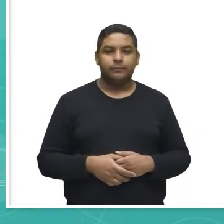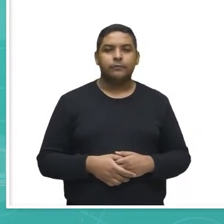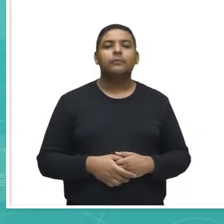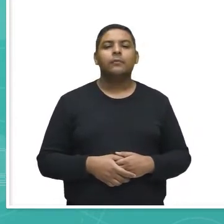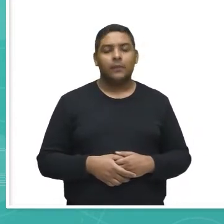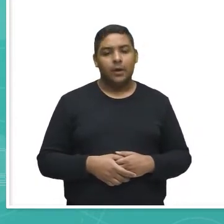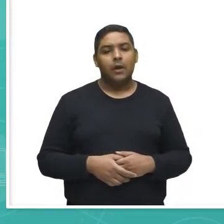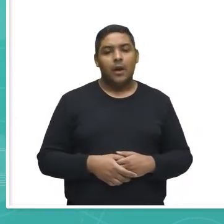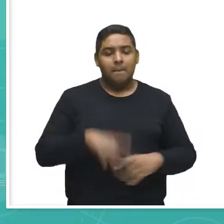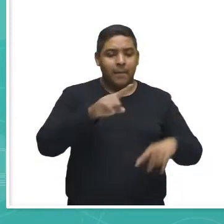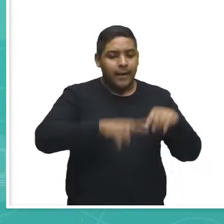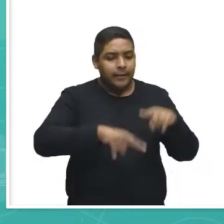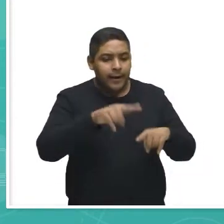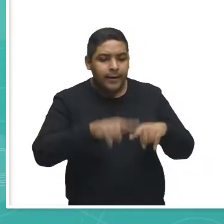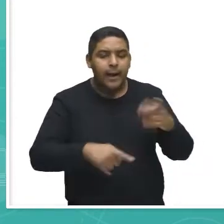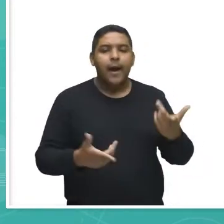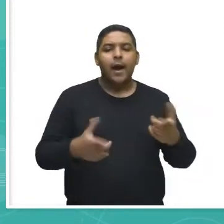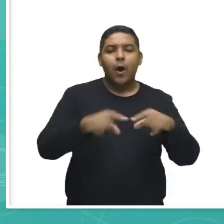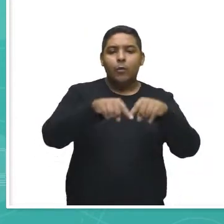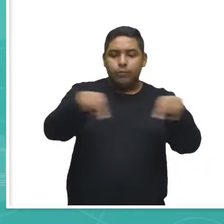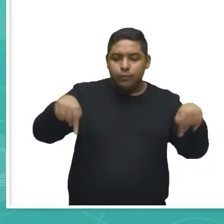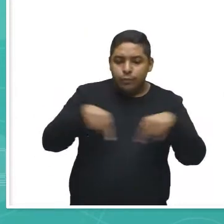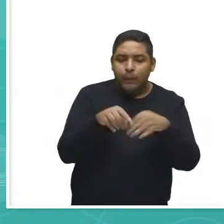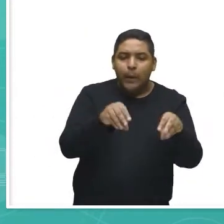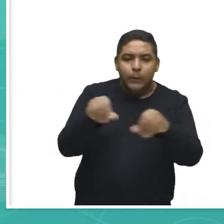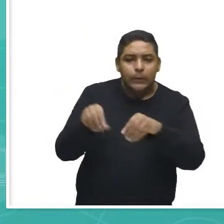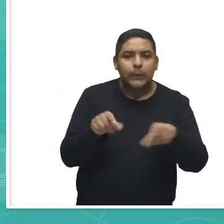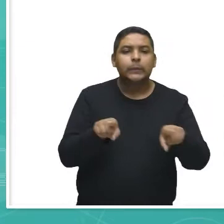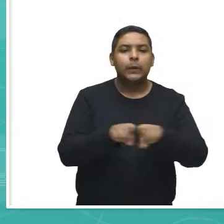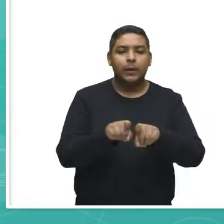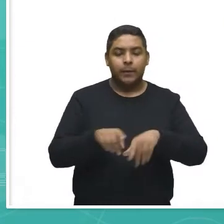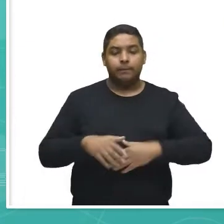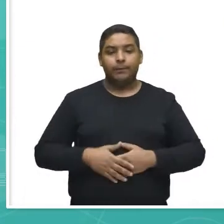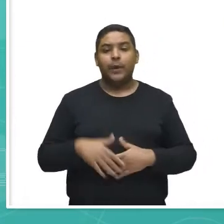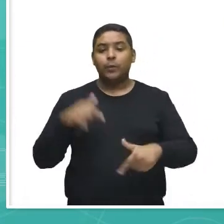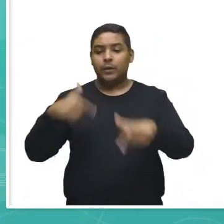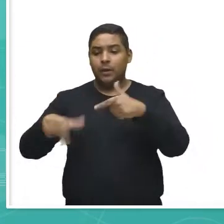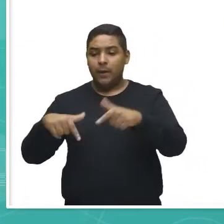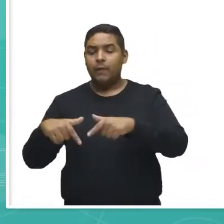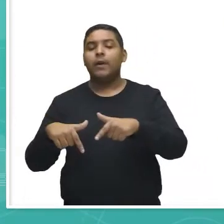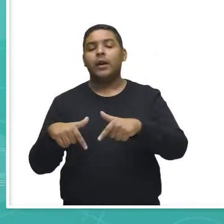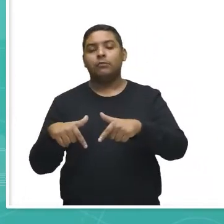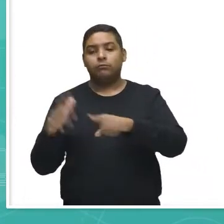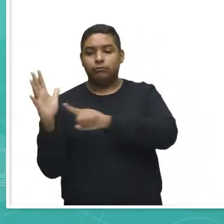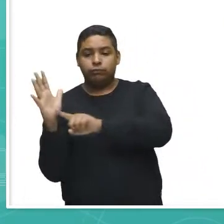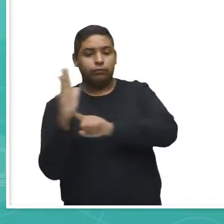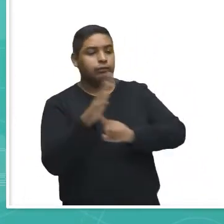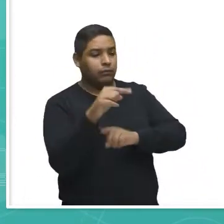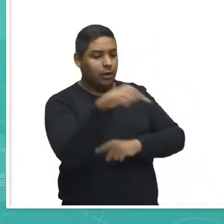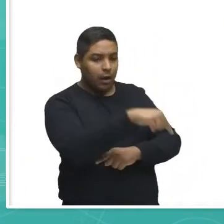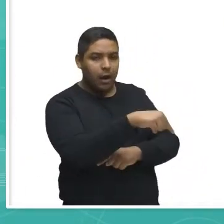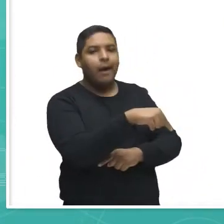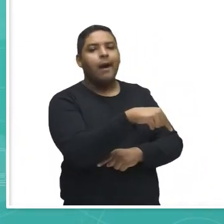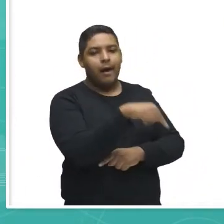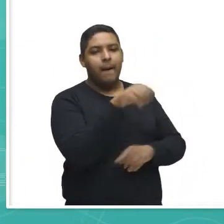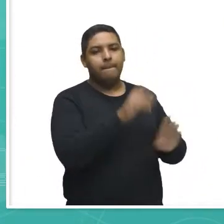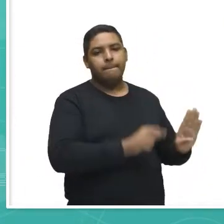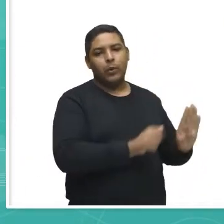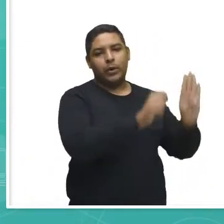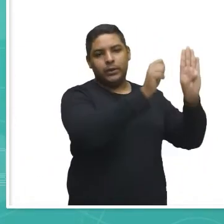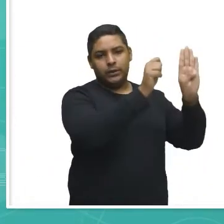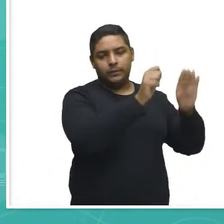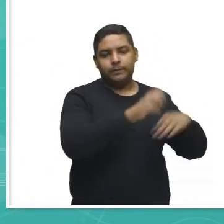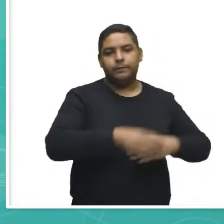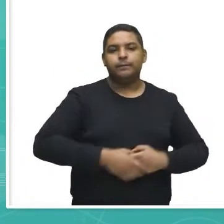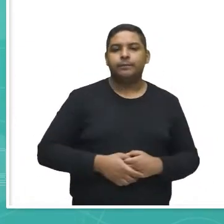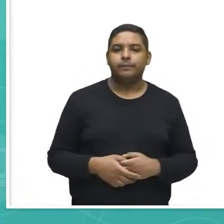e o proletariado vai trabalhar para a burguesia, tá? Então, nesse processo capitalista, vai buscar